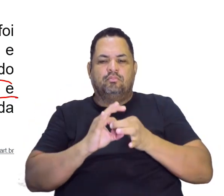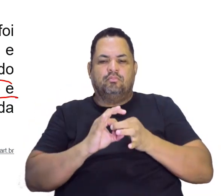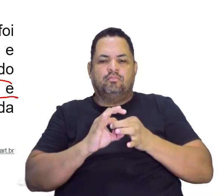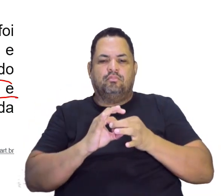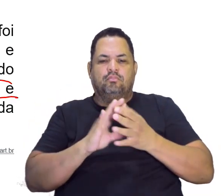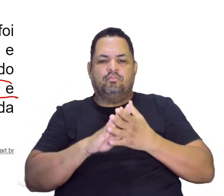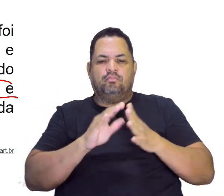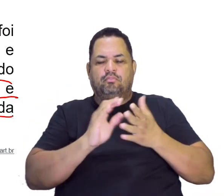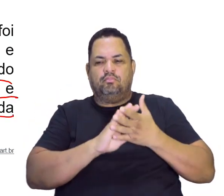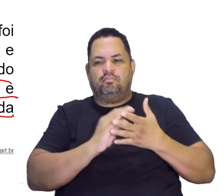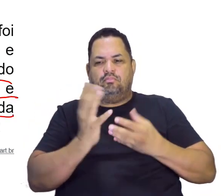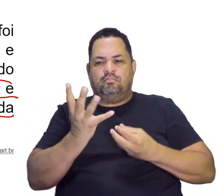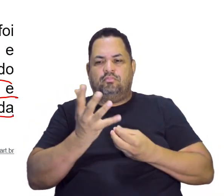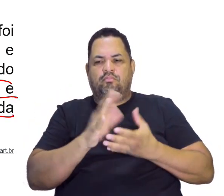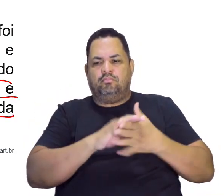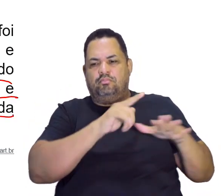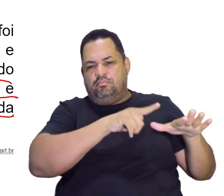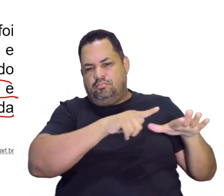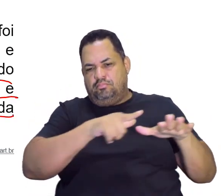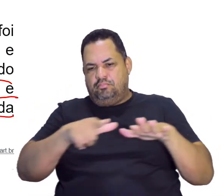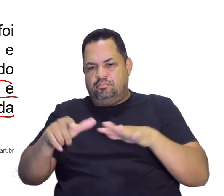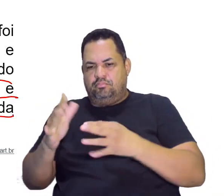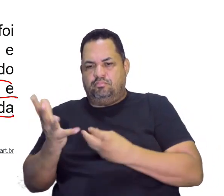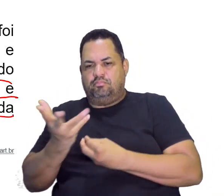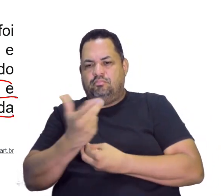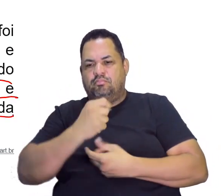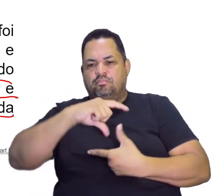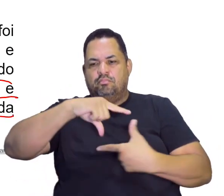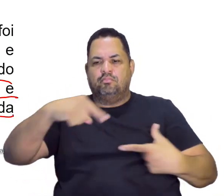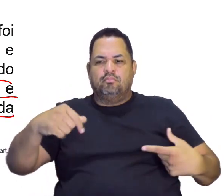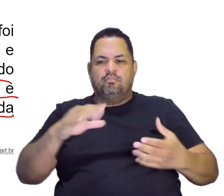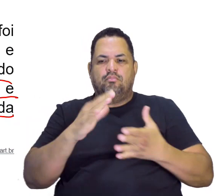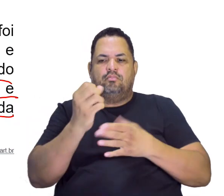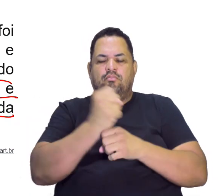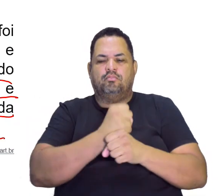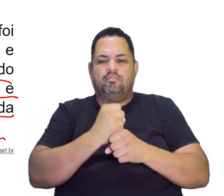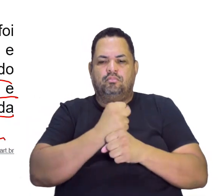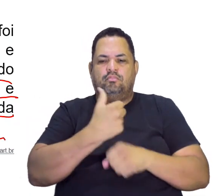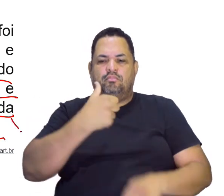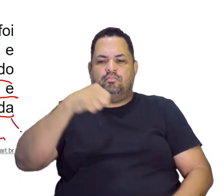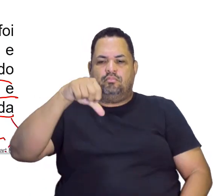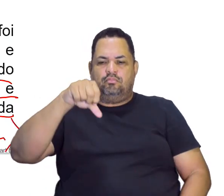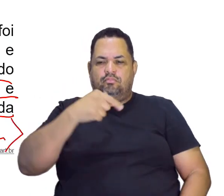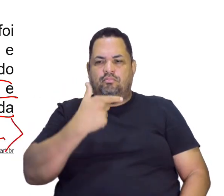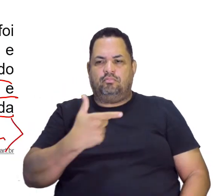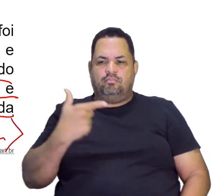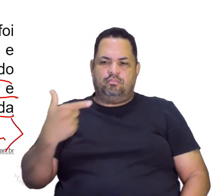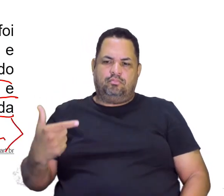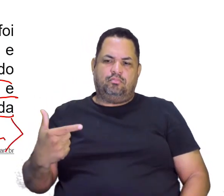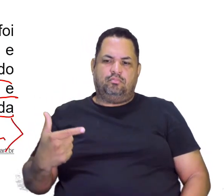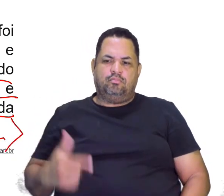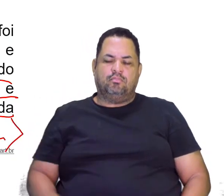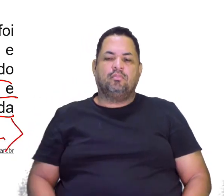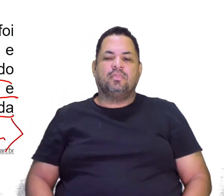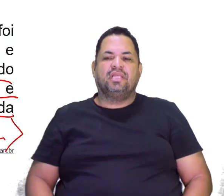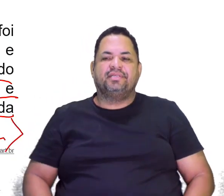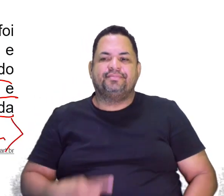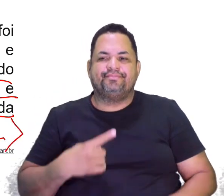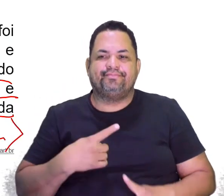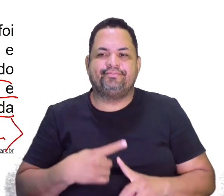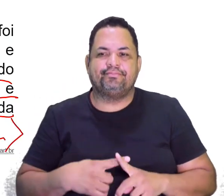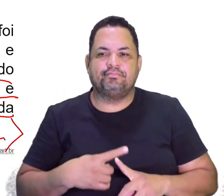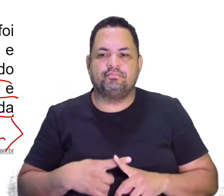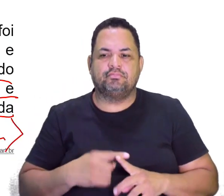esteve ligado ao contexto da semana da arte moderna de 1922 não só porque